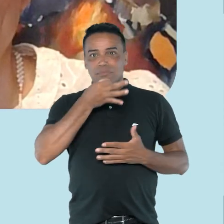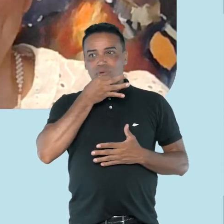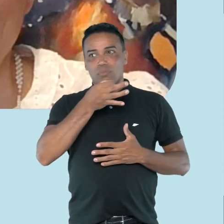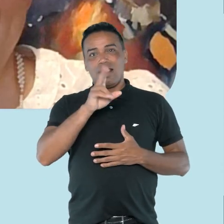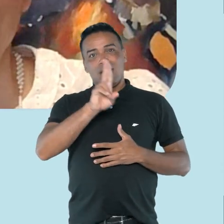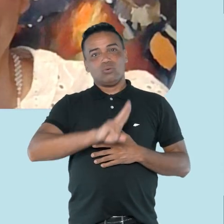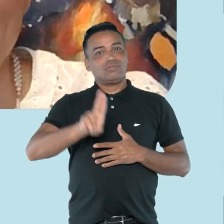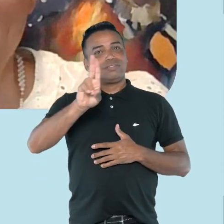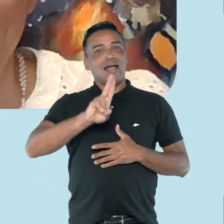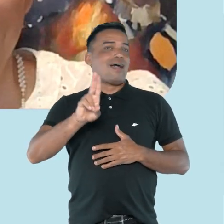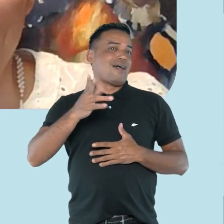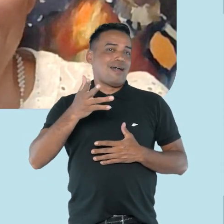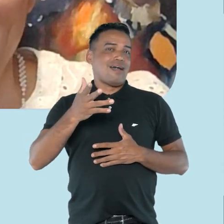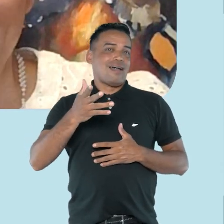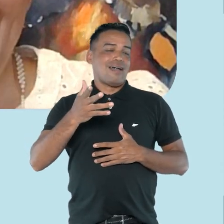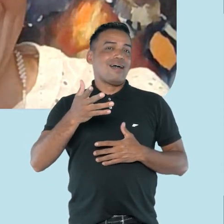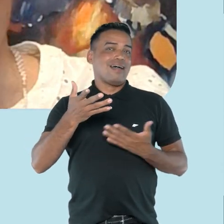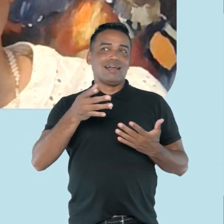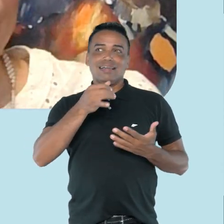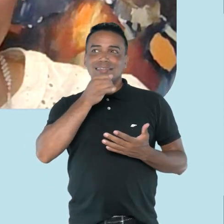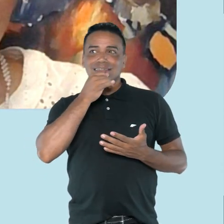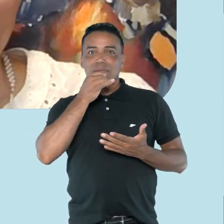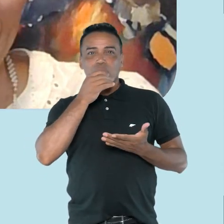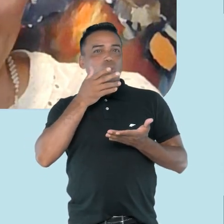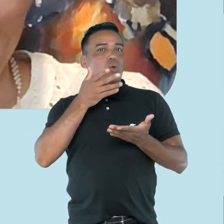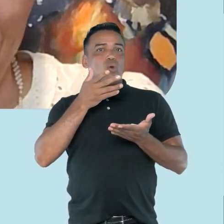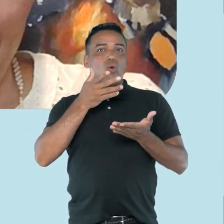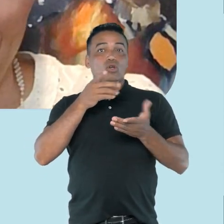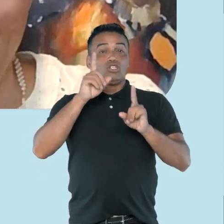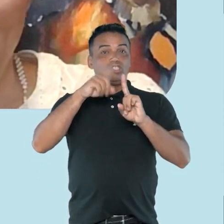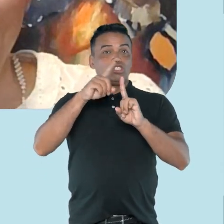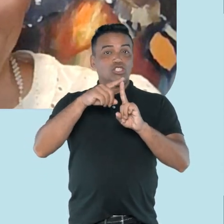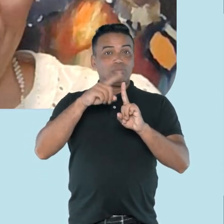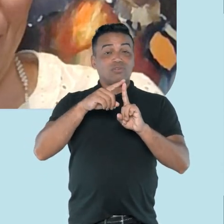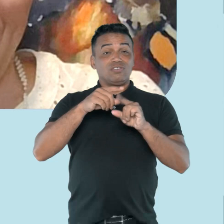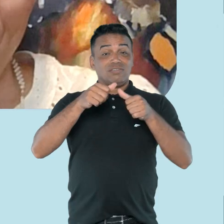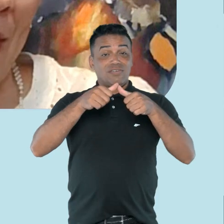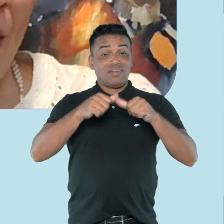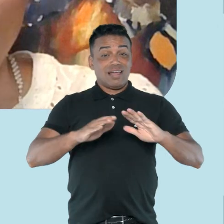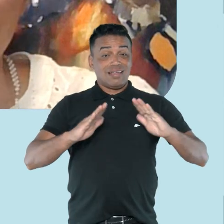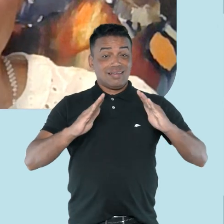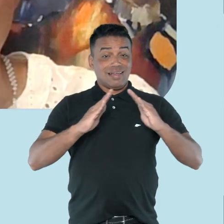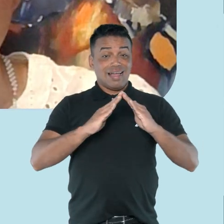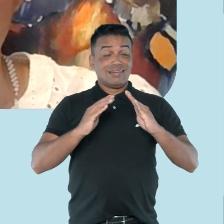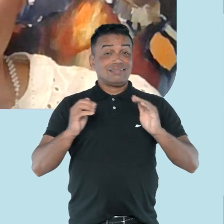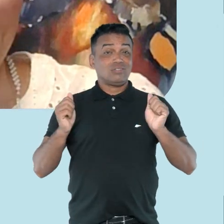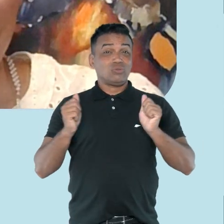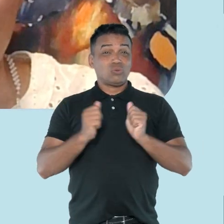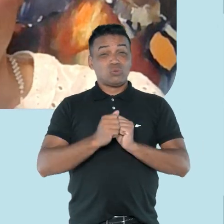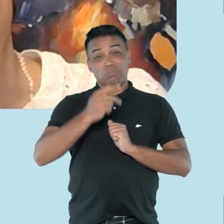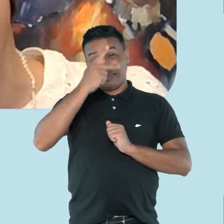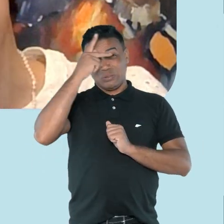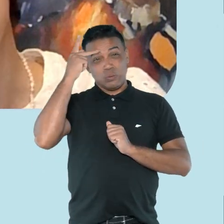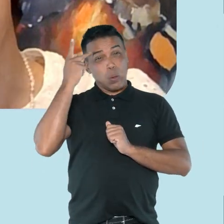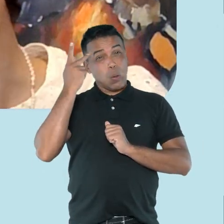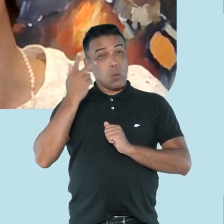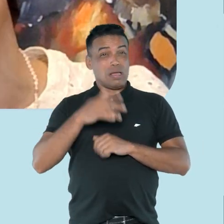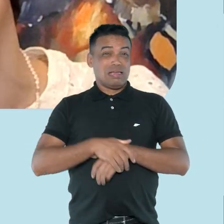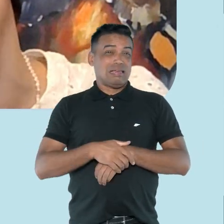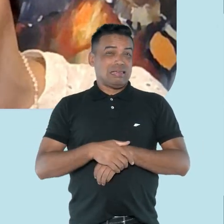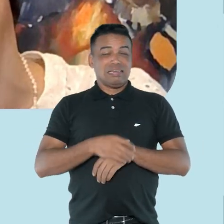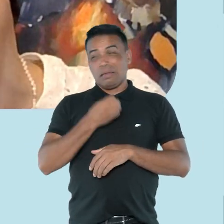assim, para usar um termo que está na moda, a red flag do livro, do tipo, olha, você vai ficar confinado com essa pessoa que não é